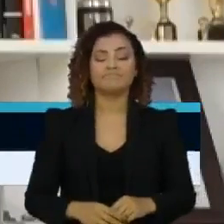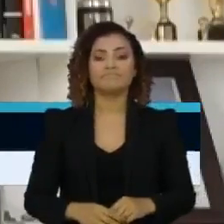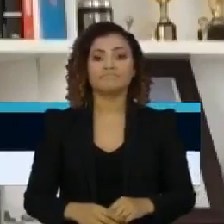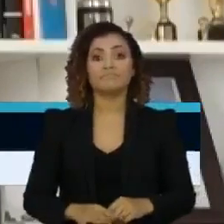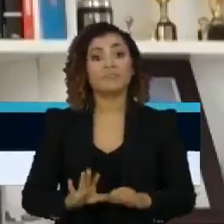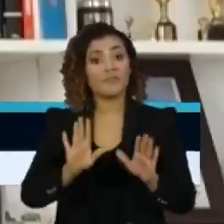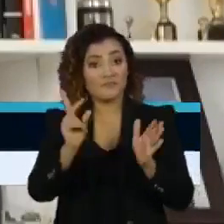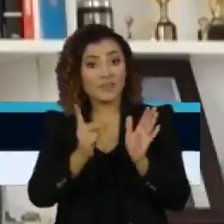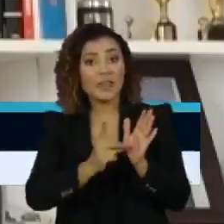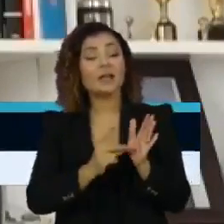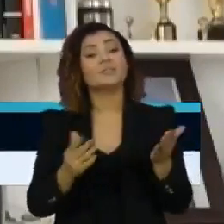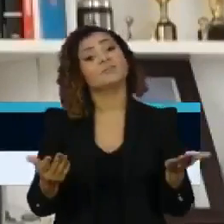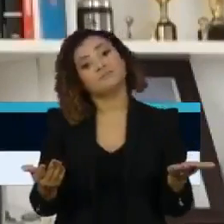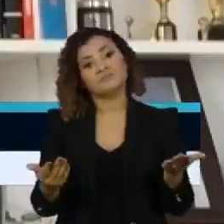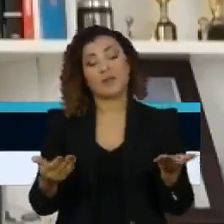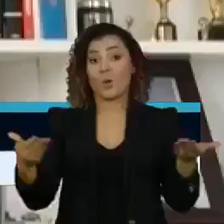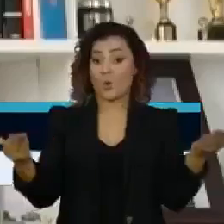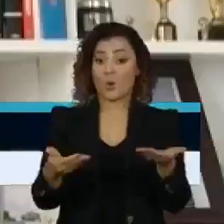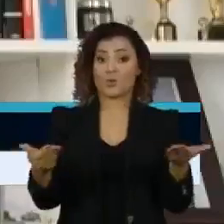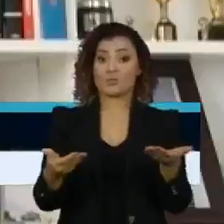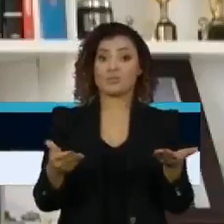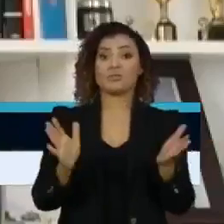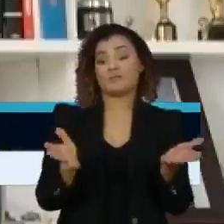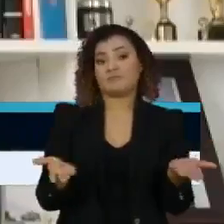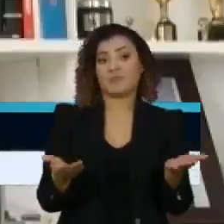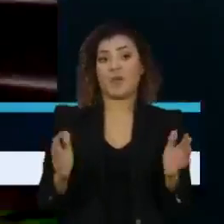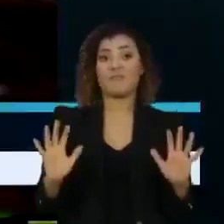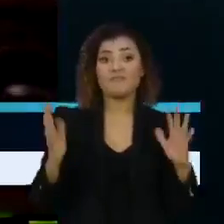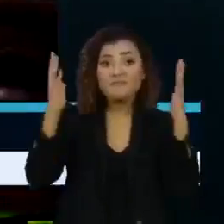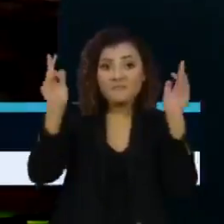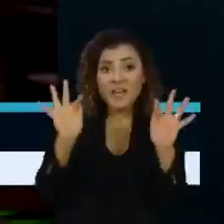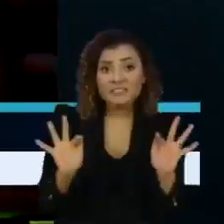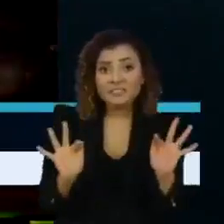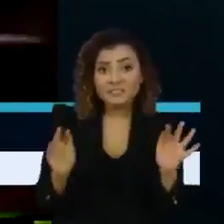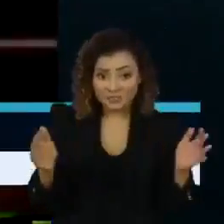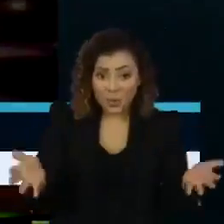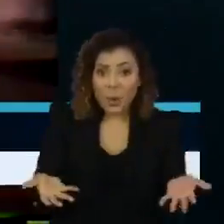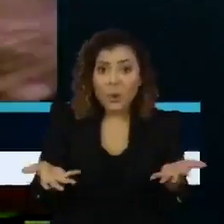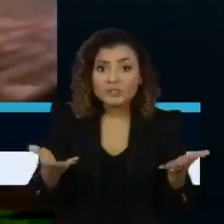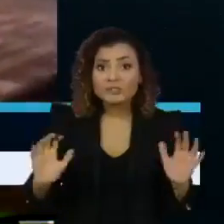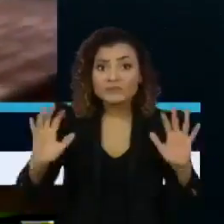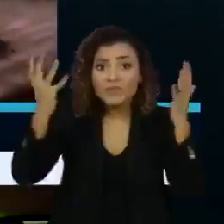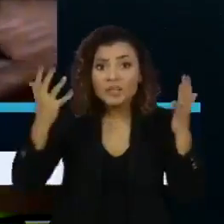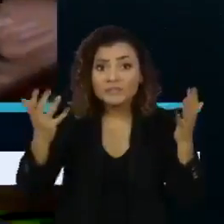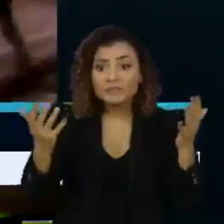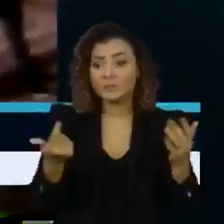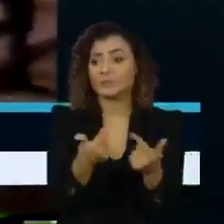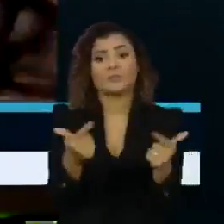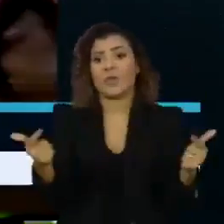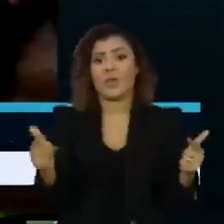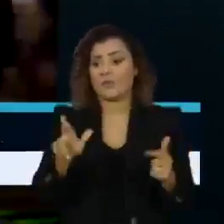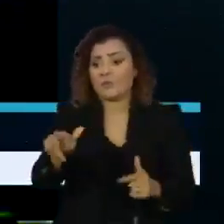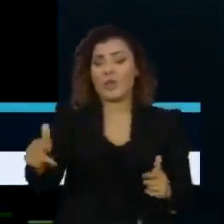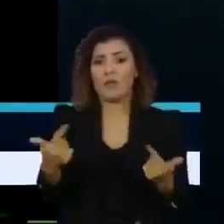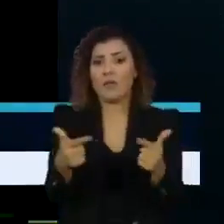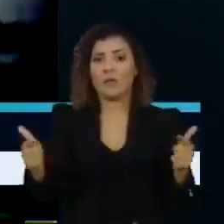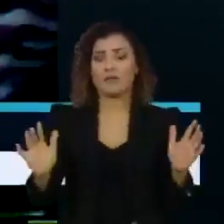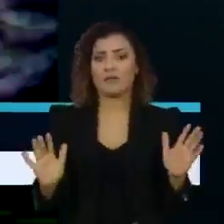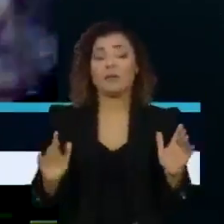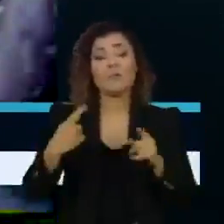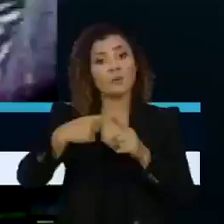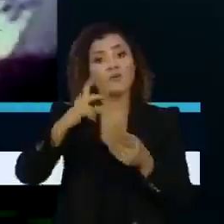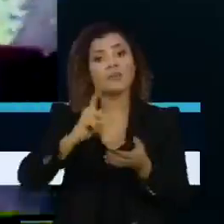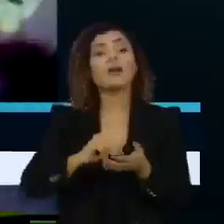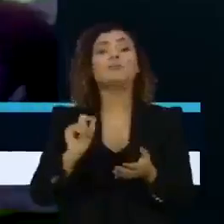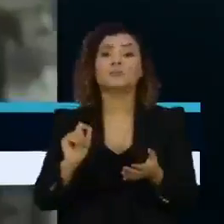não deveria ser comemorado hoje. Não tem por que comemorar. É o dia em que a chamada Operação